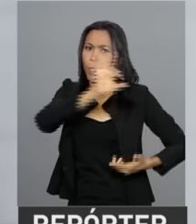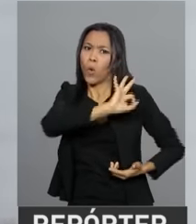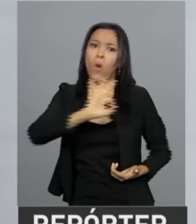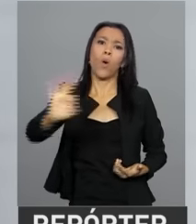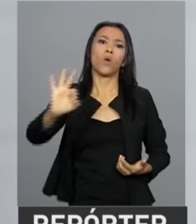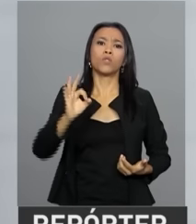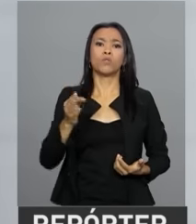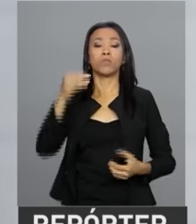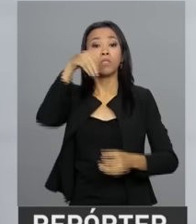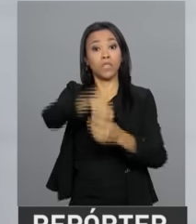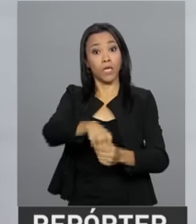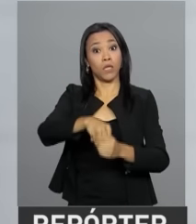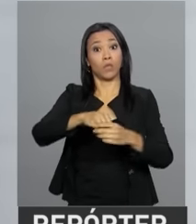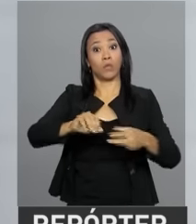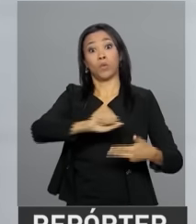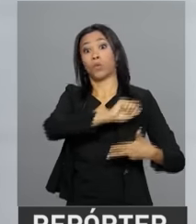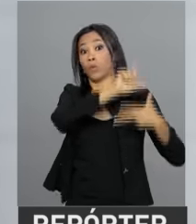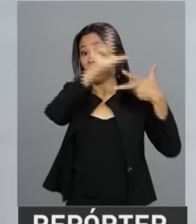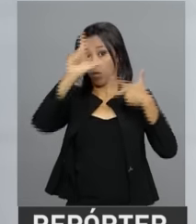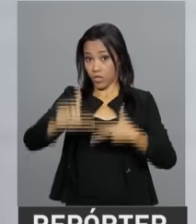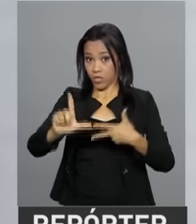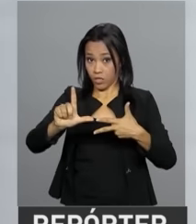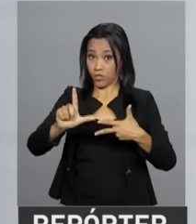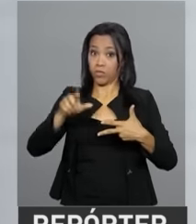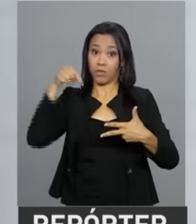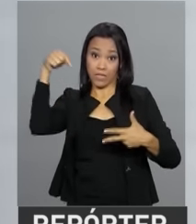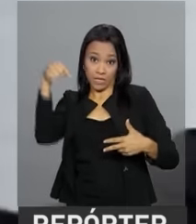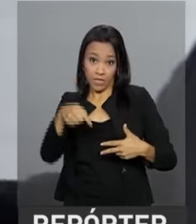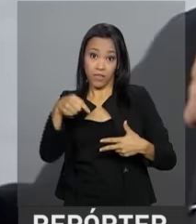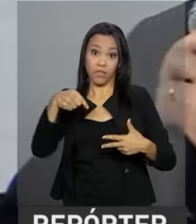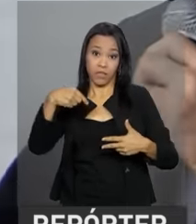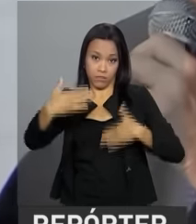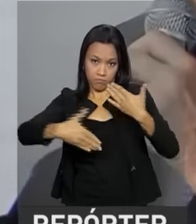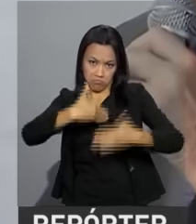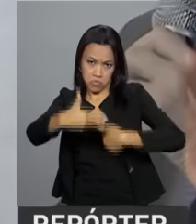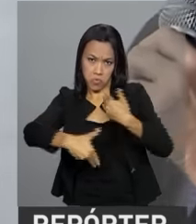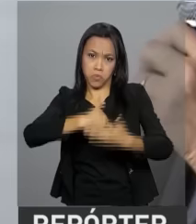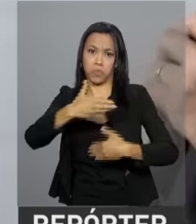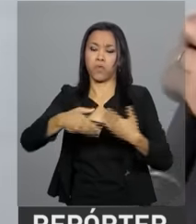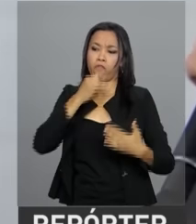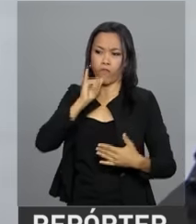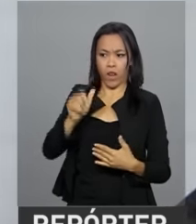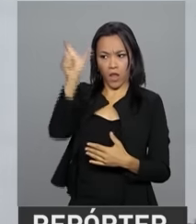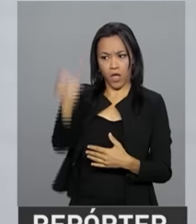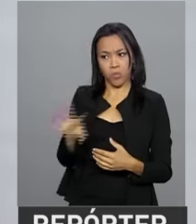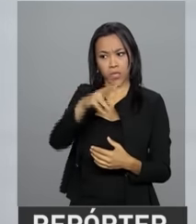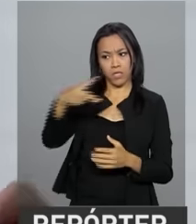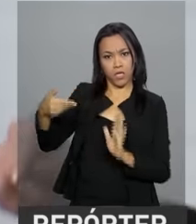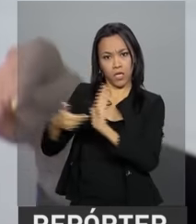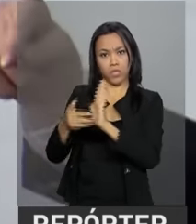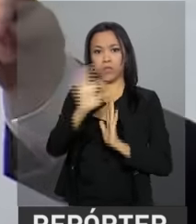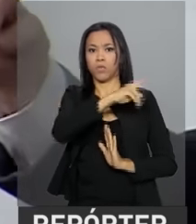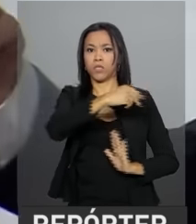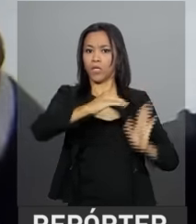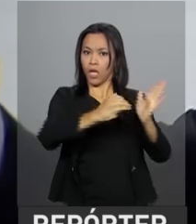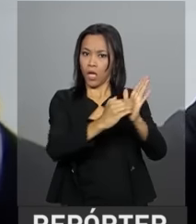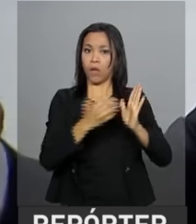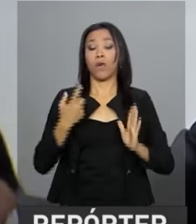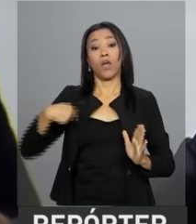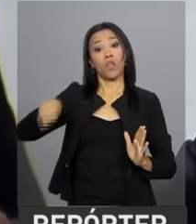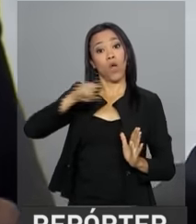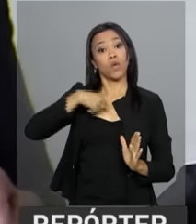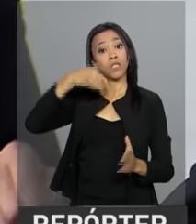no legislativo brasileiro e este fato tem absoluta convicção viu Presidente Renan Presidente Rodrigo que o fato de nós aprovarmos